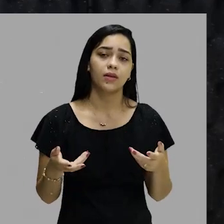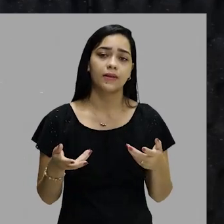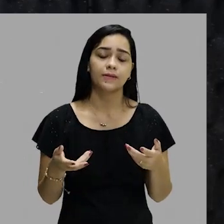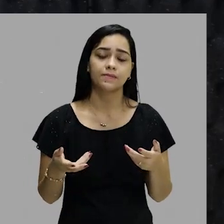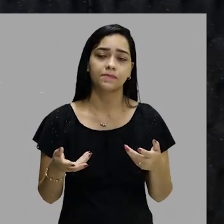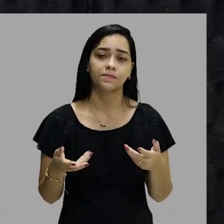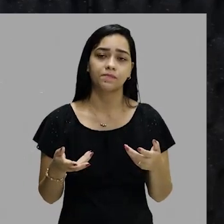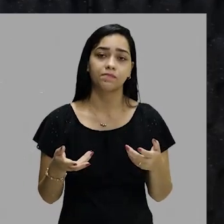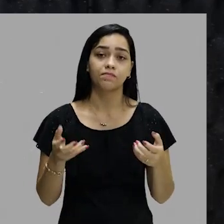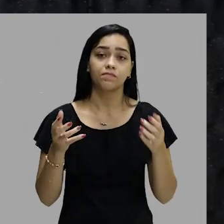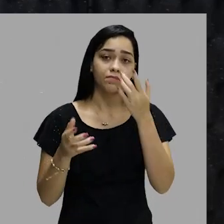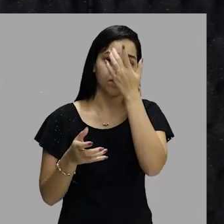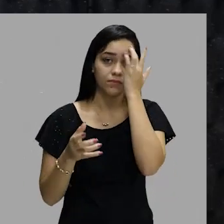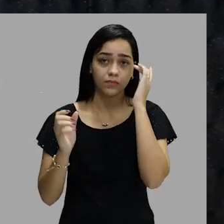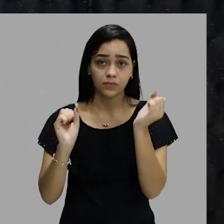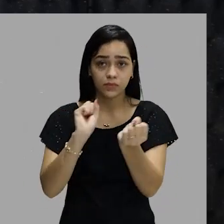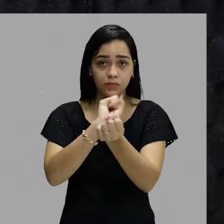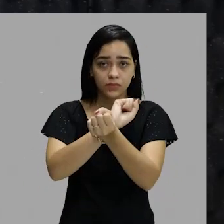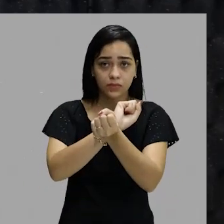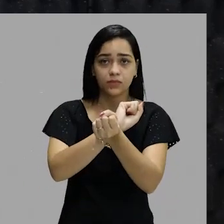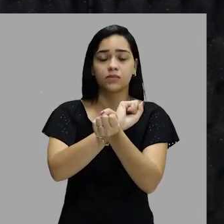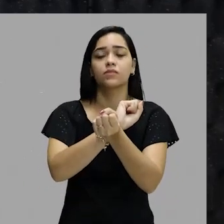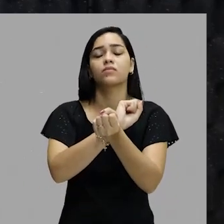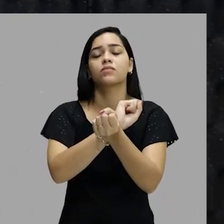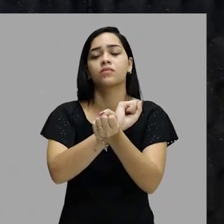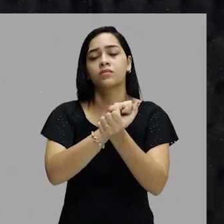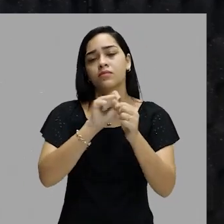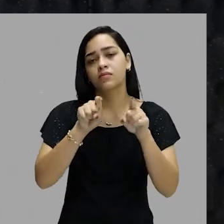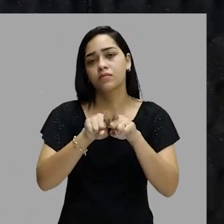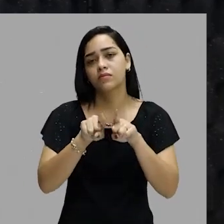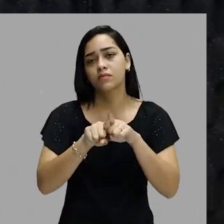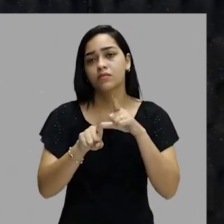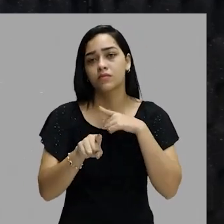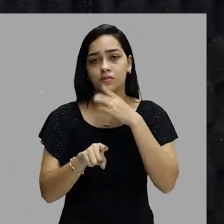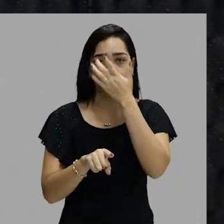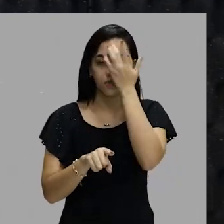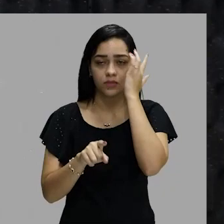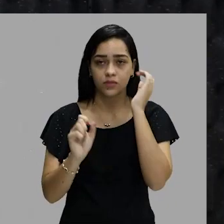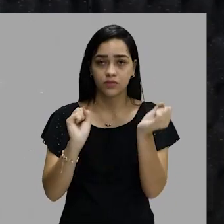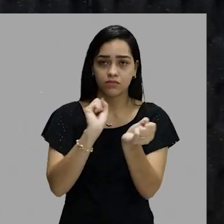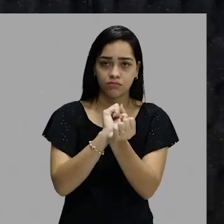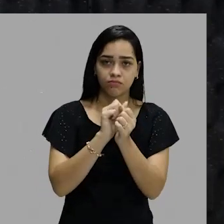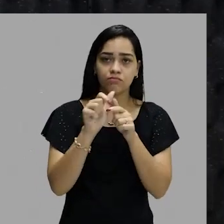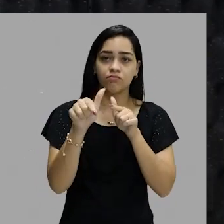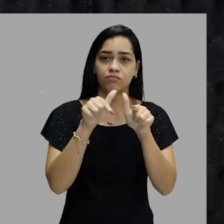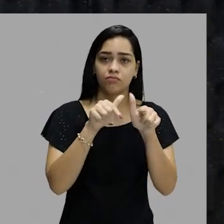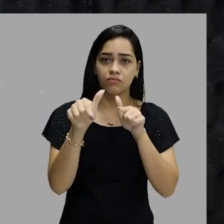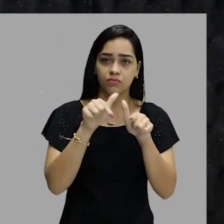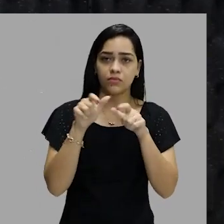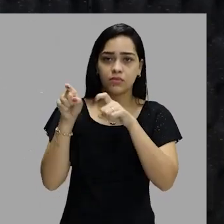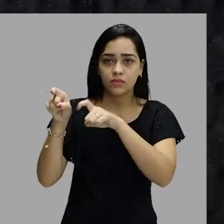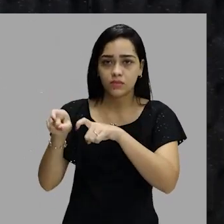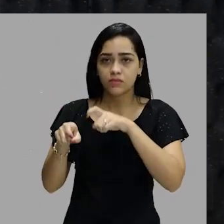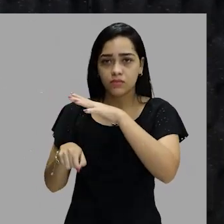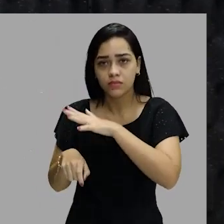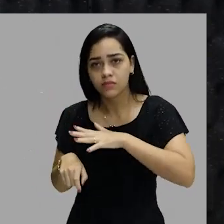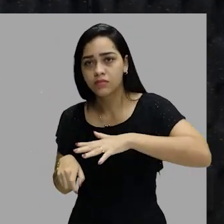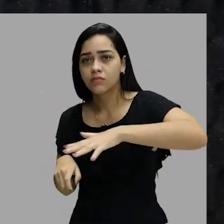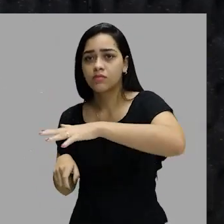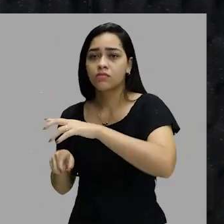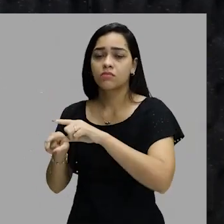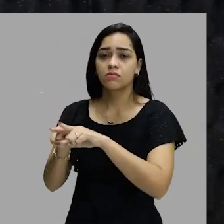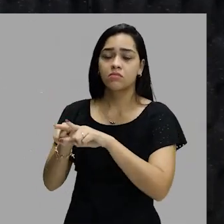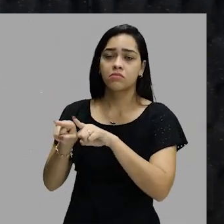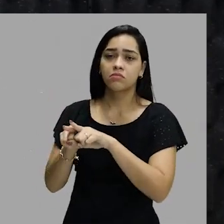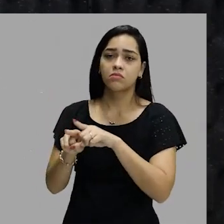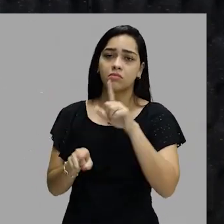questão do escravo, né? Havia ainda escravos trabalhando nas lavouras e também,